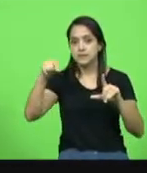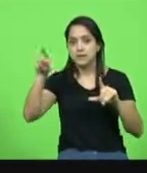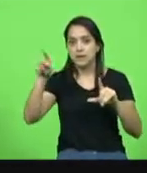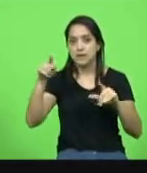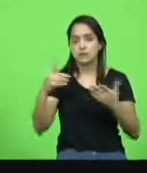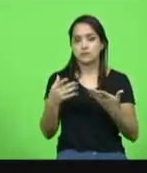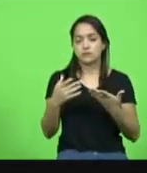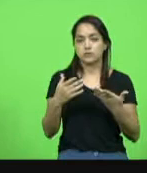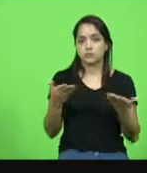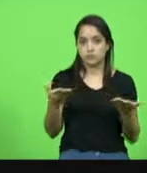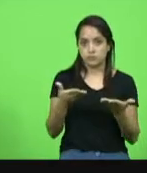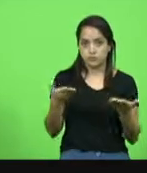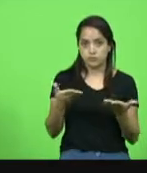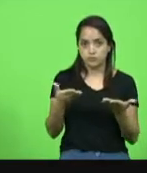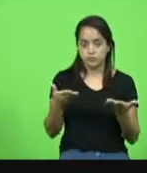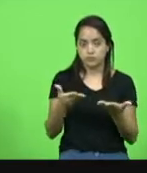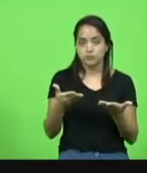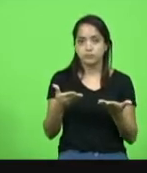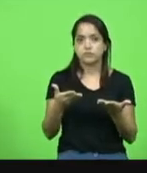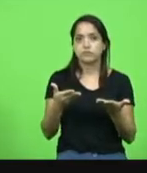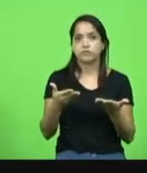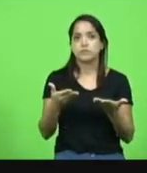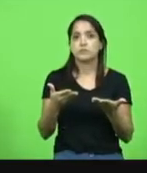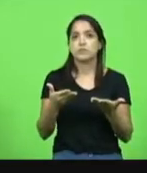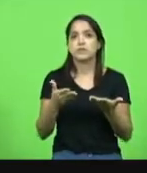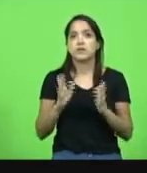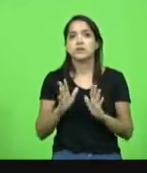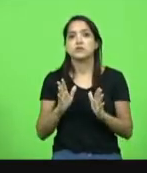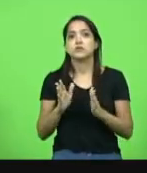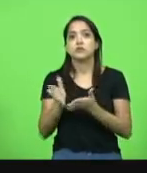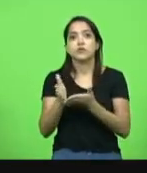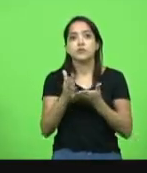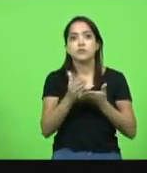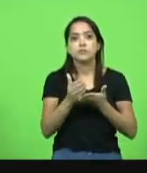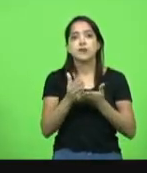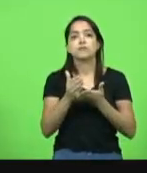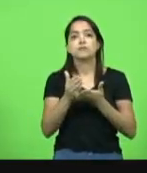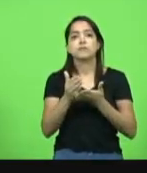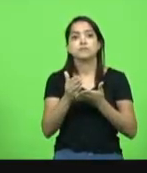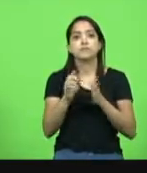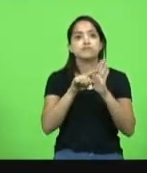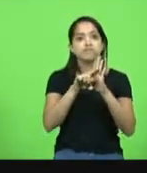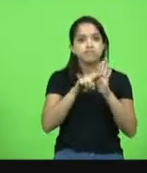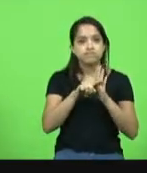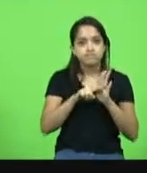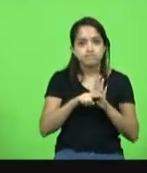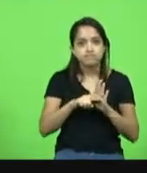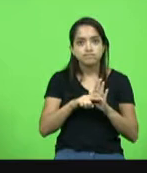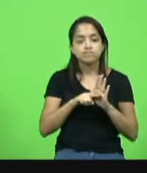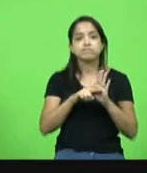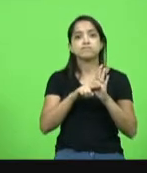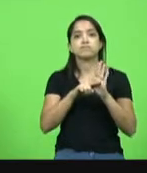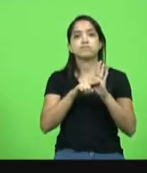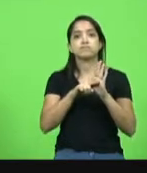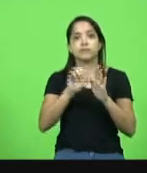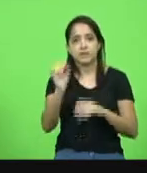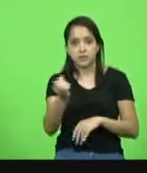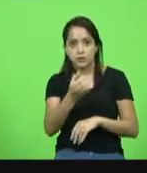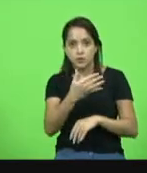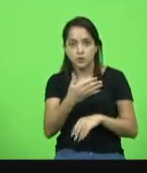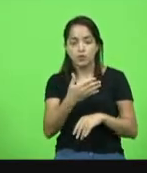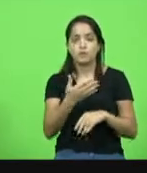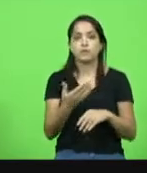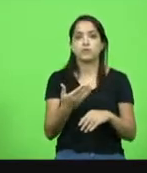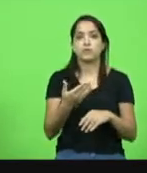de hoje mas foi colhido hoje já deve já devemos ter uma atualização até mais nova